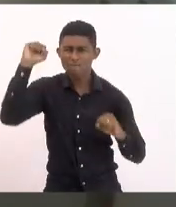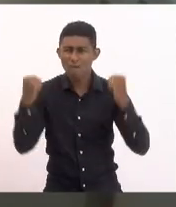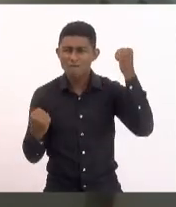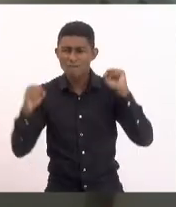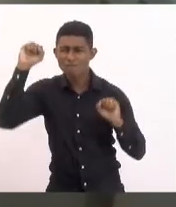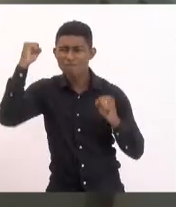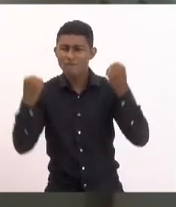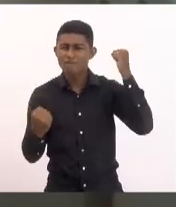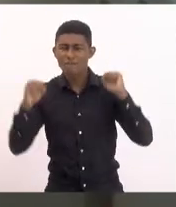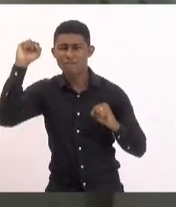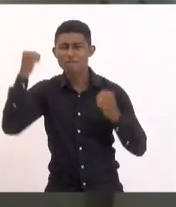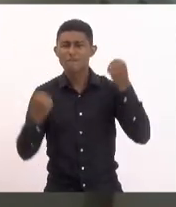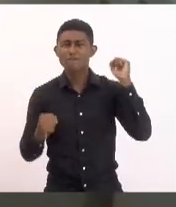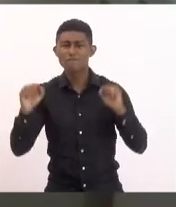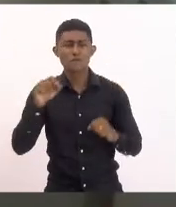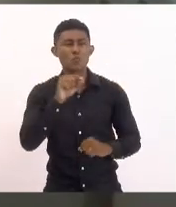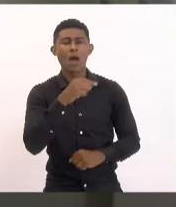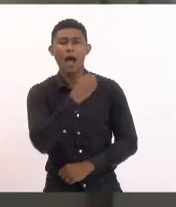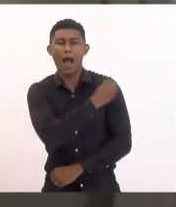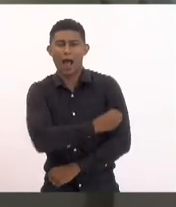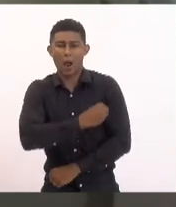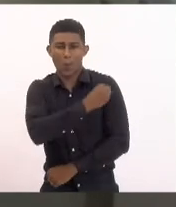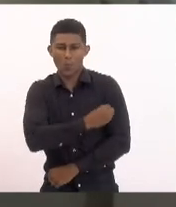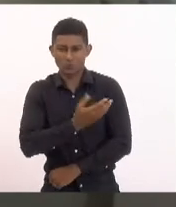produção de álcool, né,